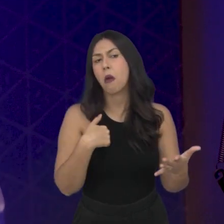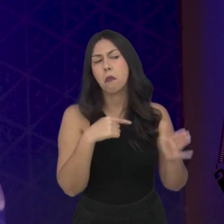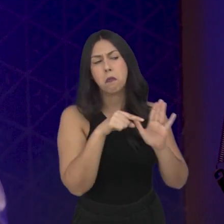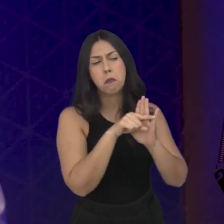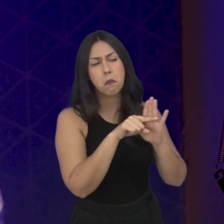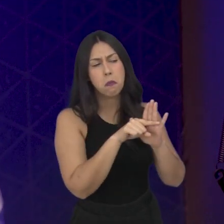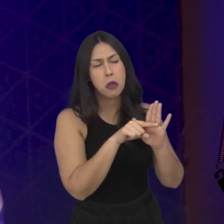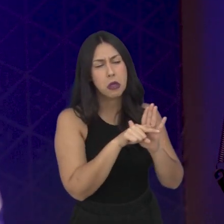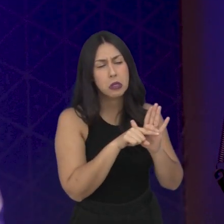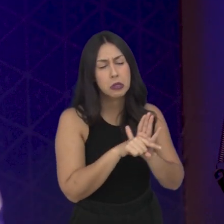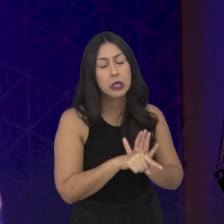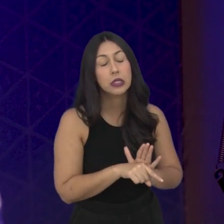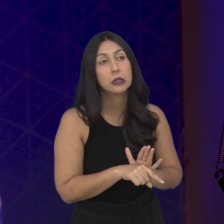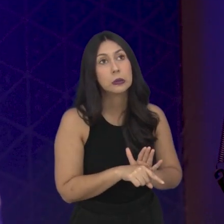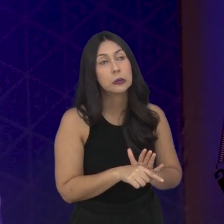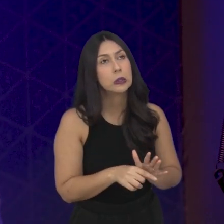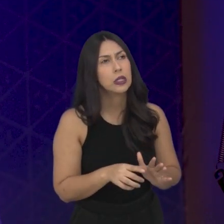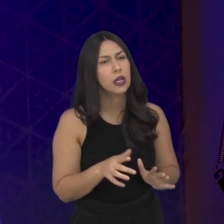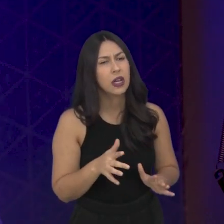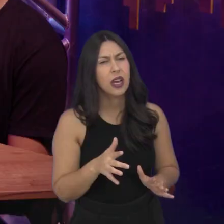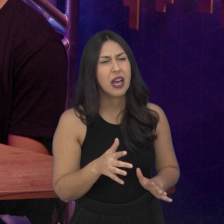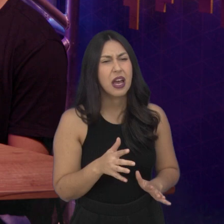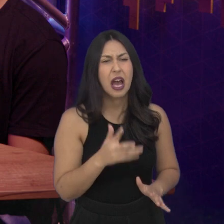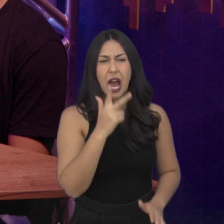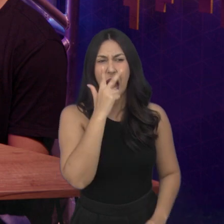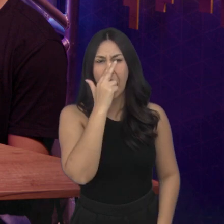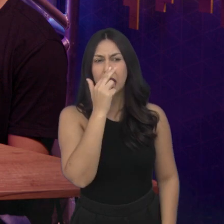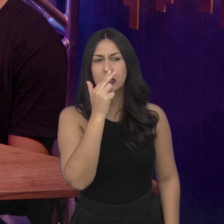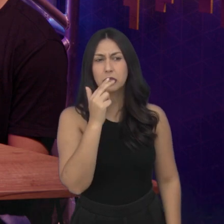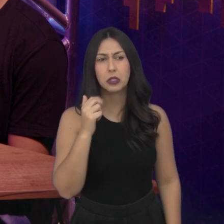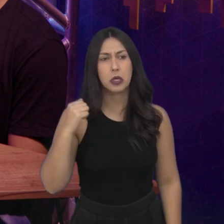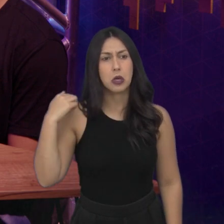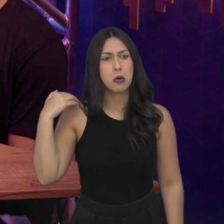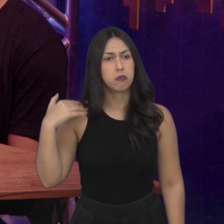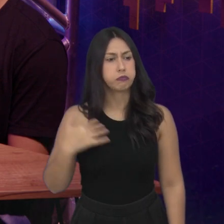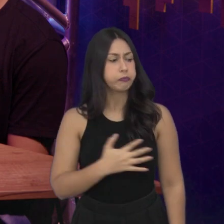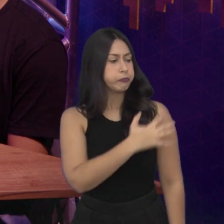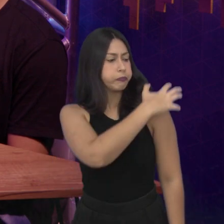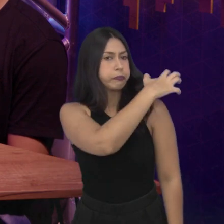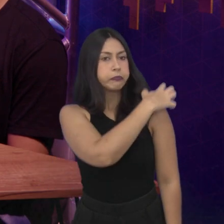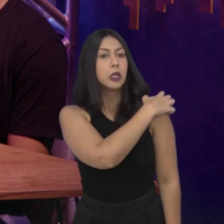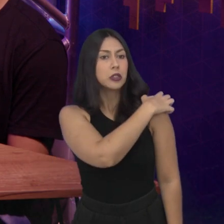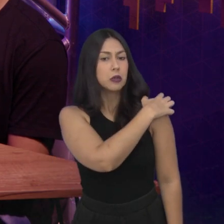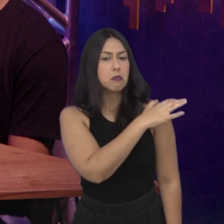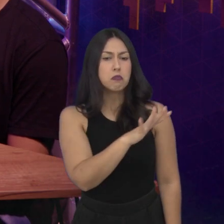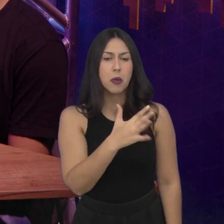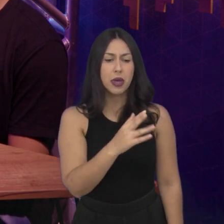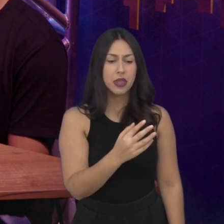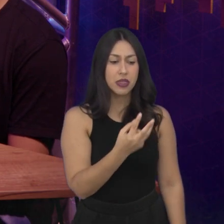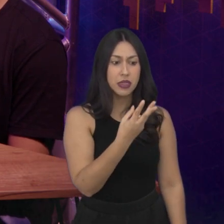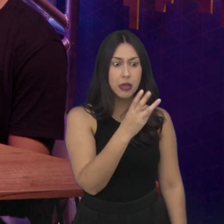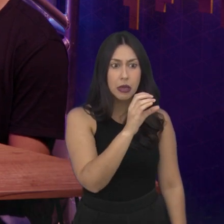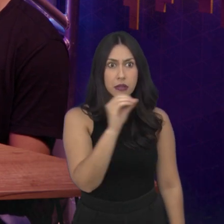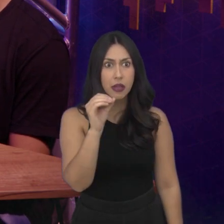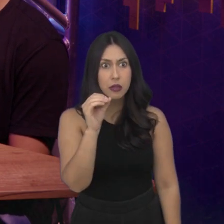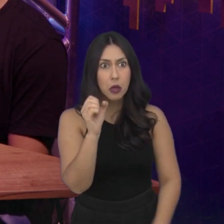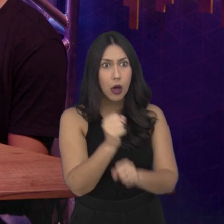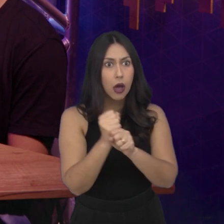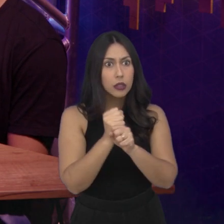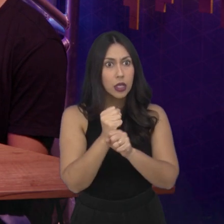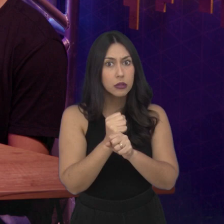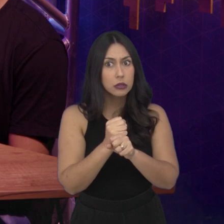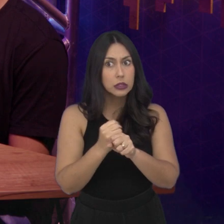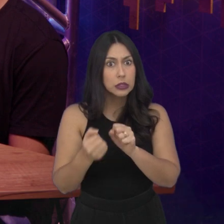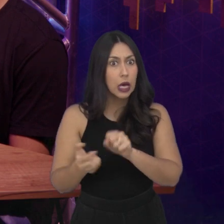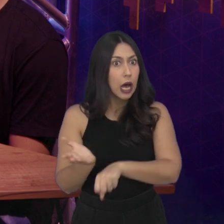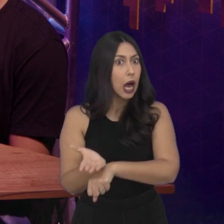olhadinha e, se eu não me engano, Aristóteles, 320, 330 anos antes de Cristo,